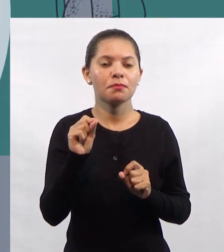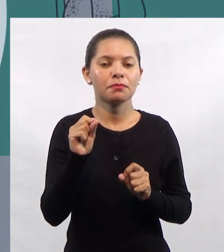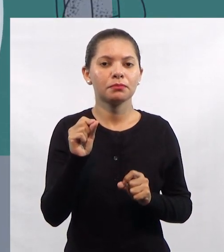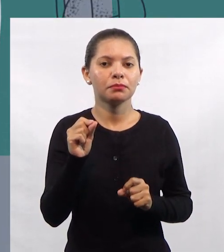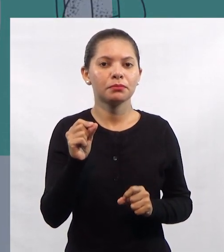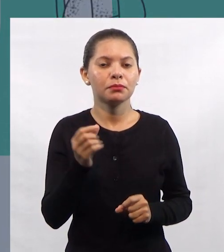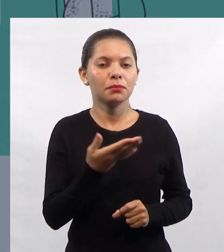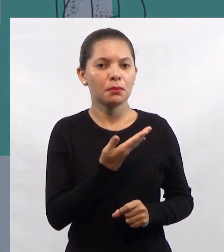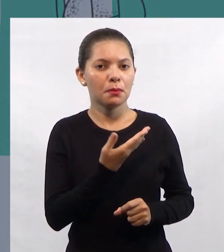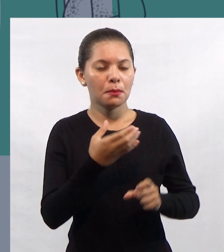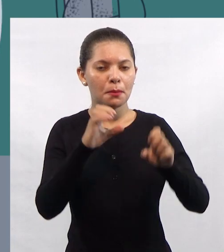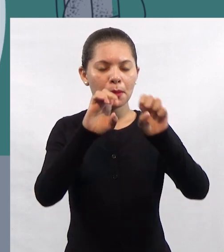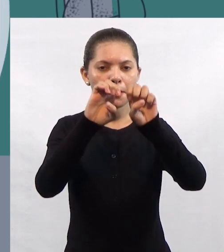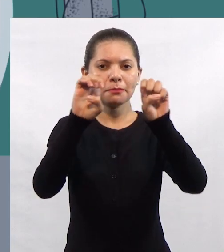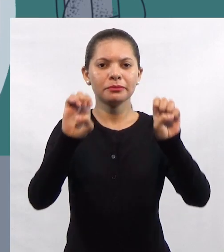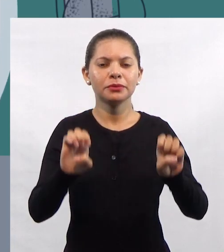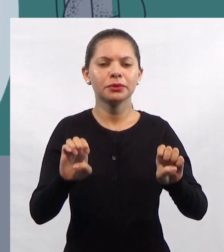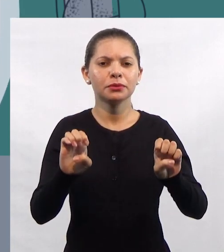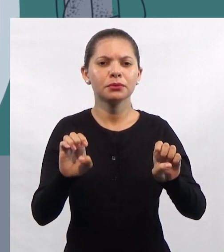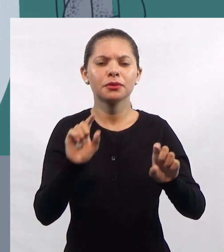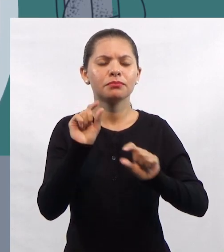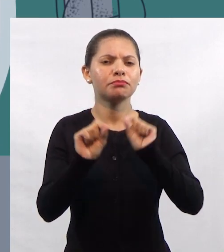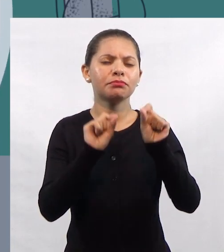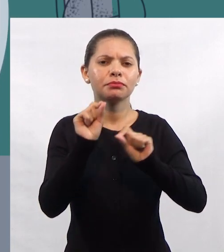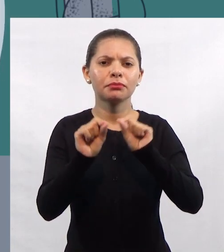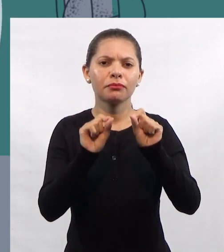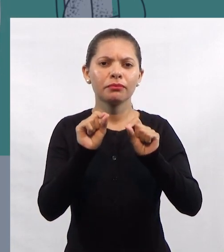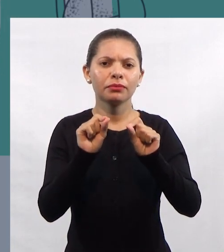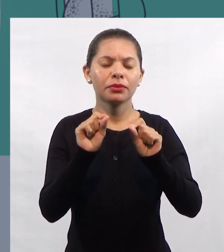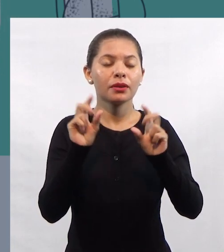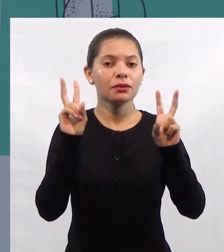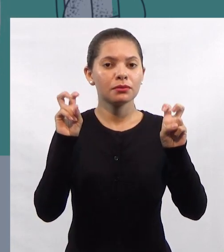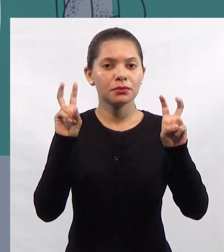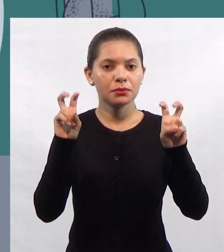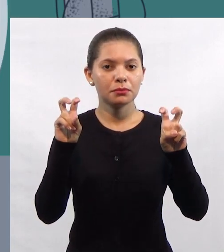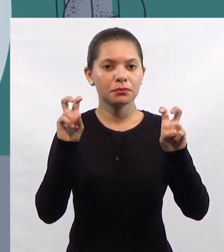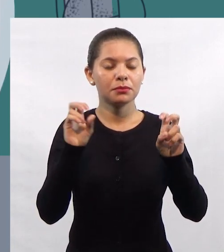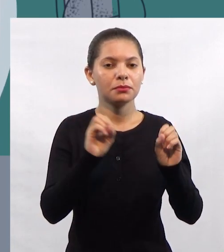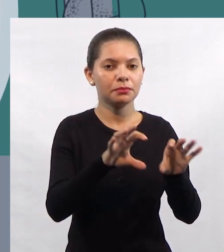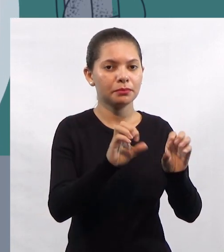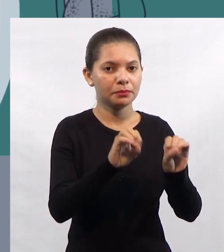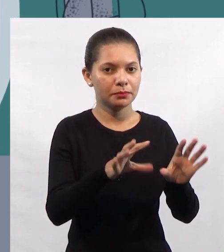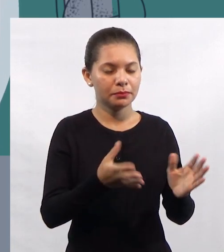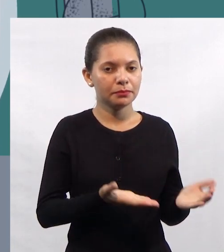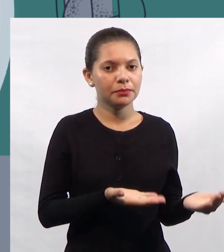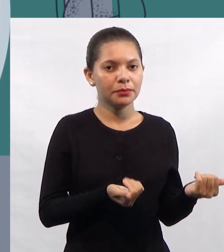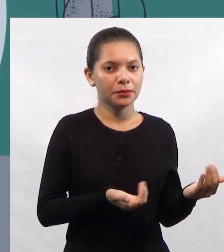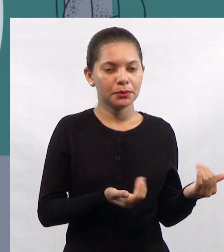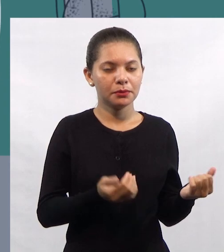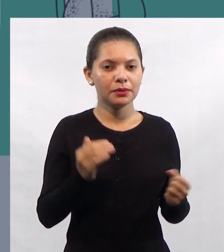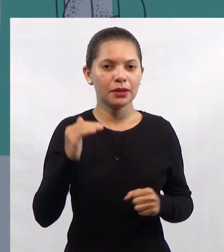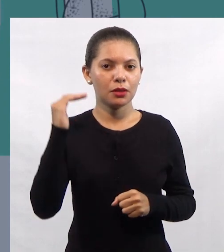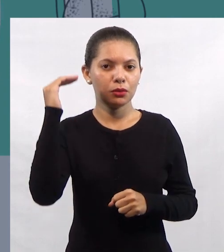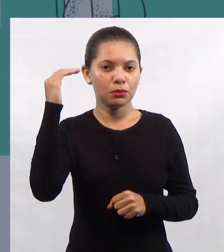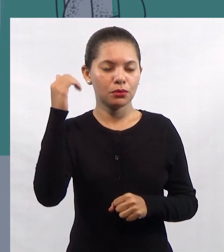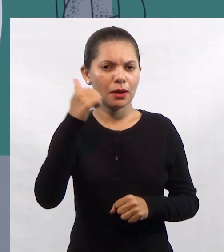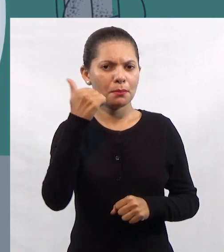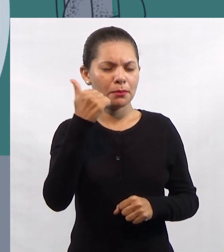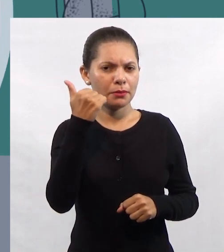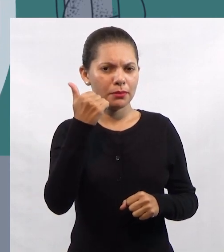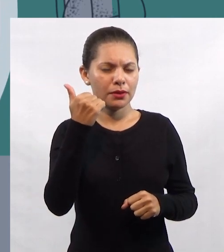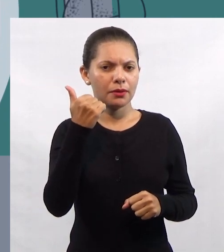a nossa estrutura sobre a educação de jovens e adultos? A